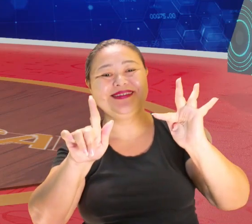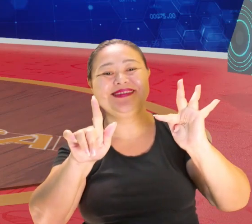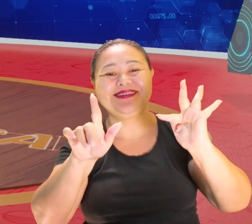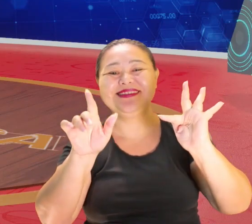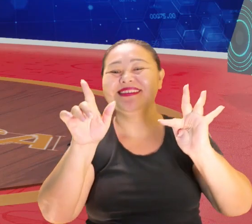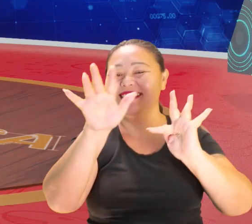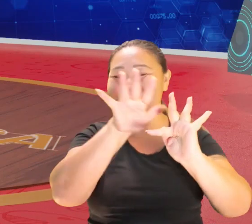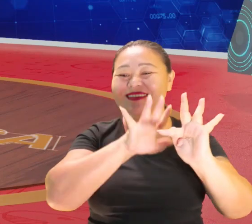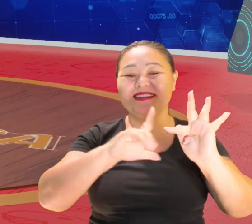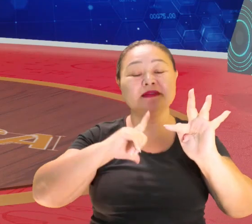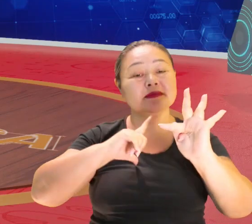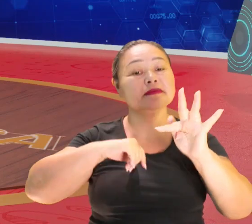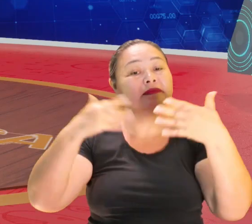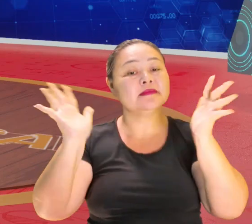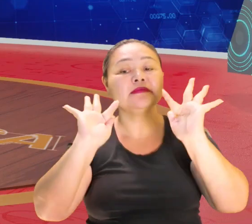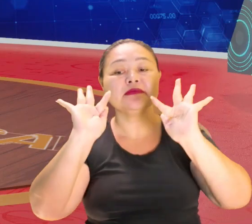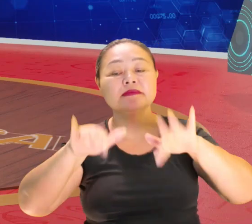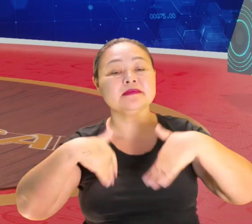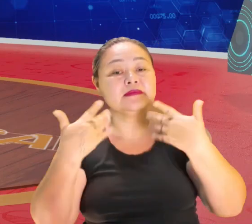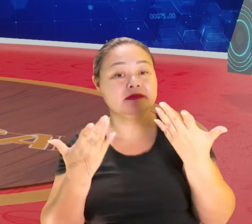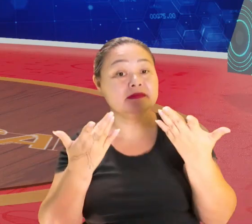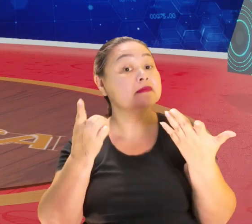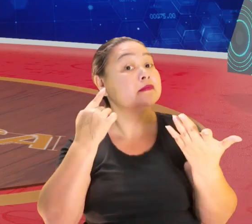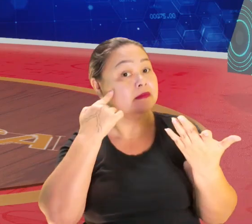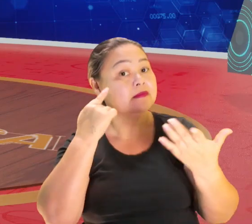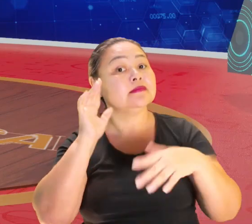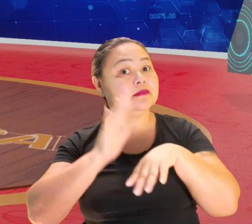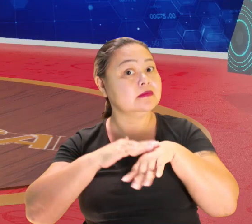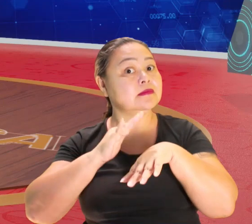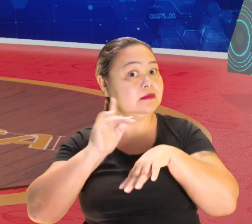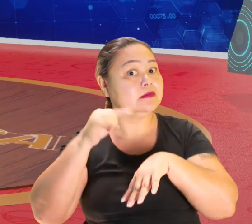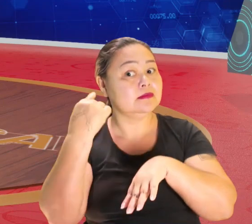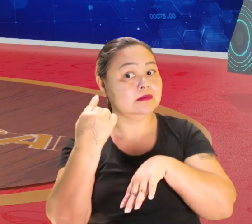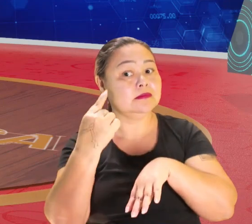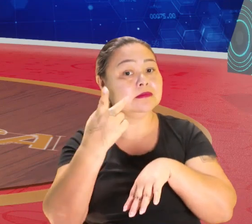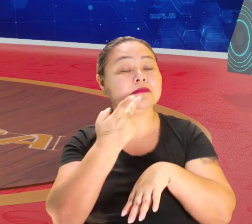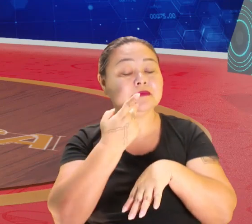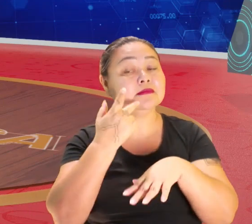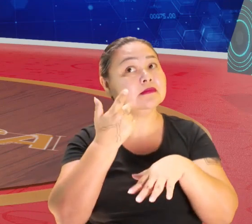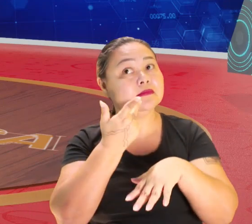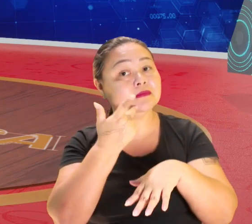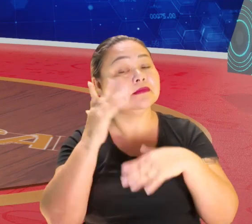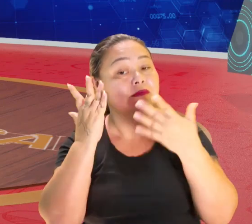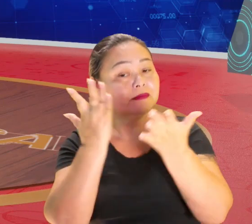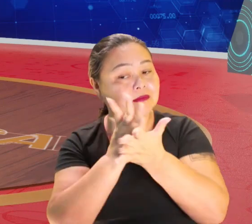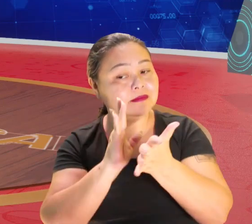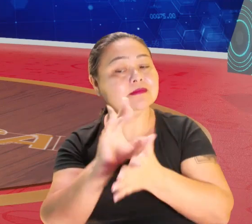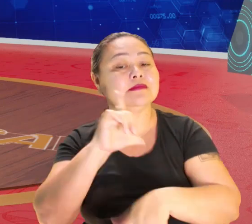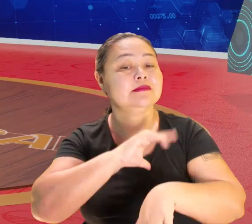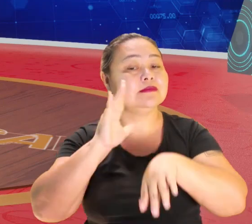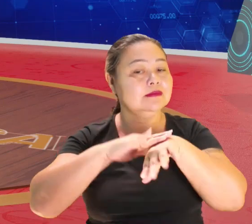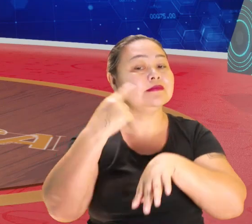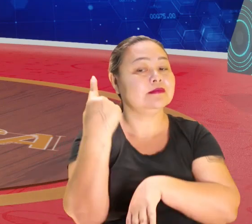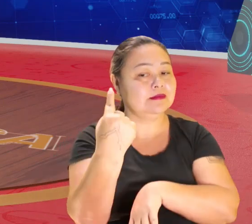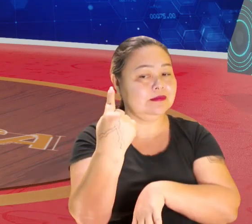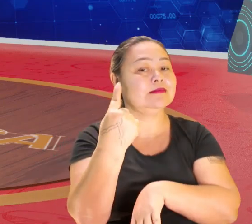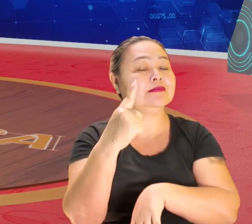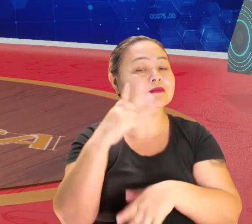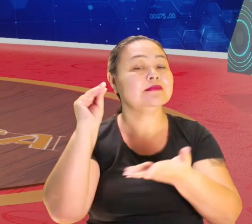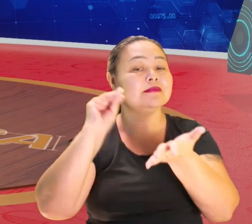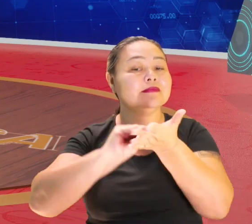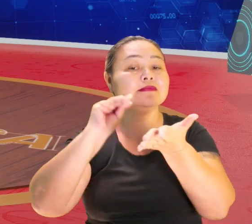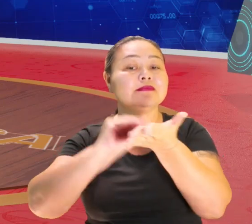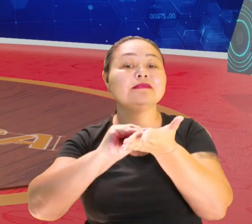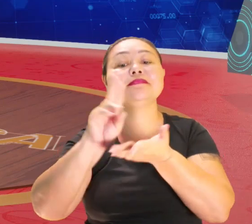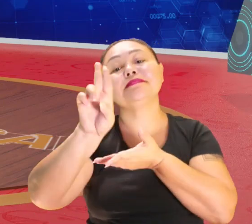muita função. Mas agora a gente está finalizando, mas eu acho que ainda tem mais uma. A gente falou que estava terminando, mas acho que tem mais uma. É porque falta fazer